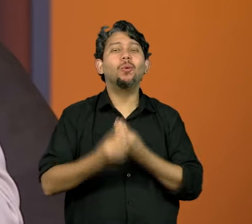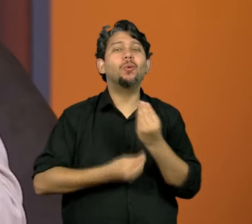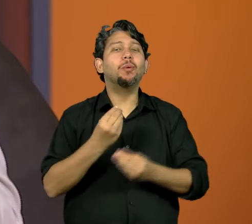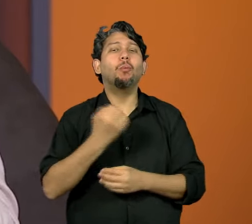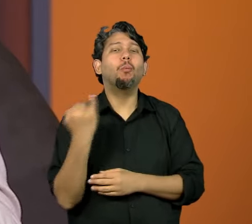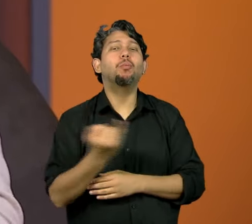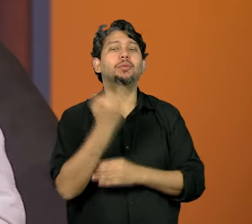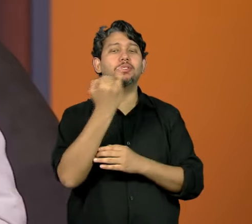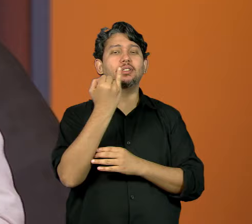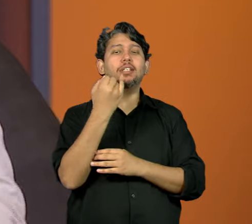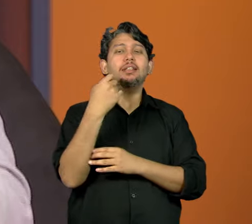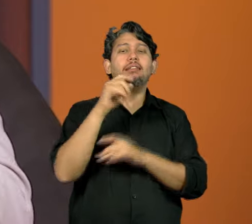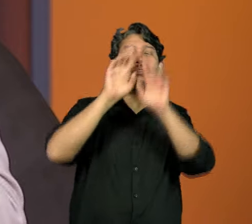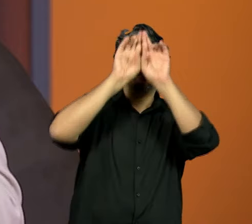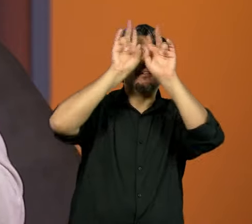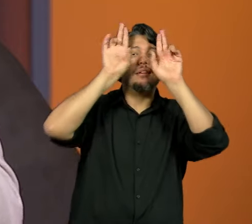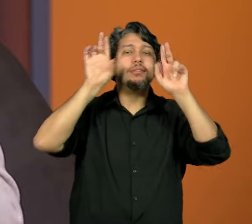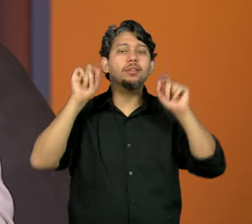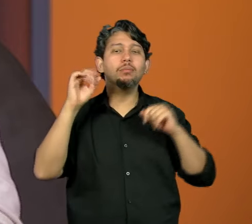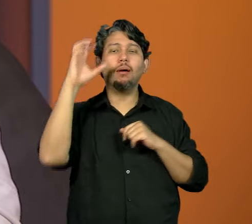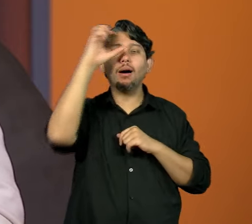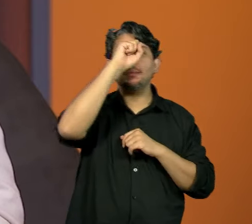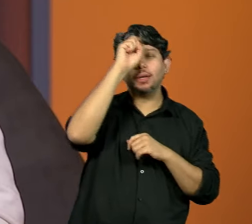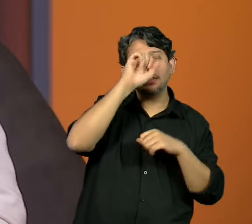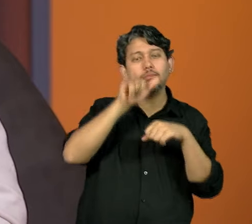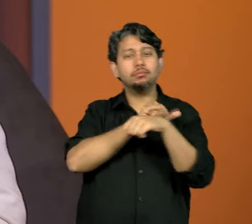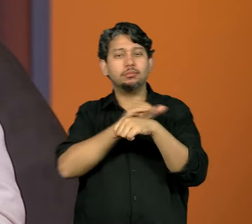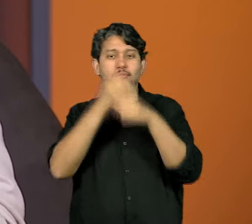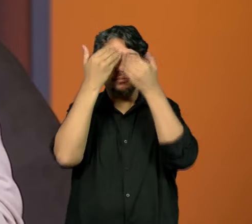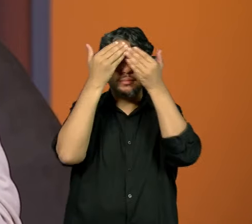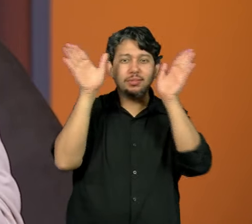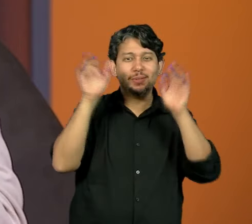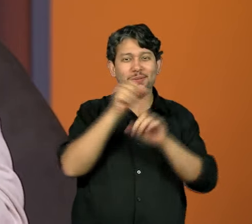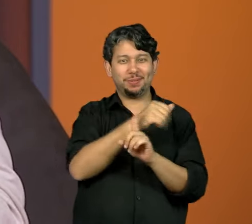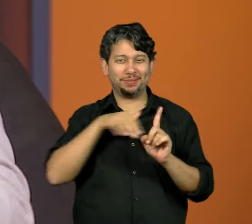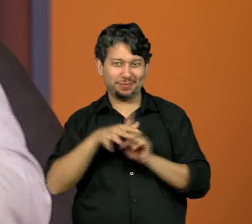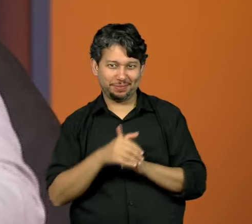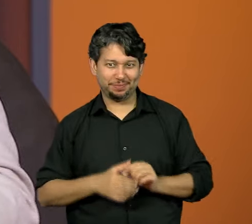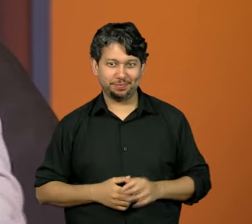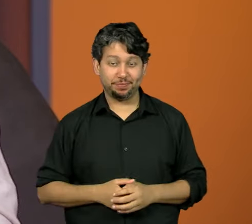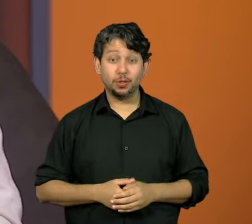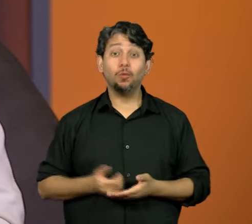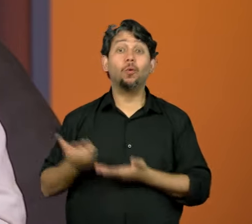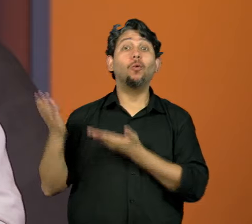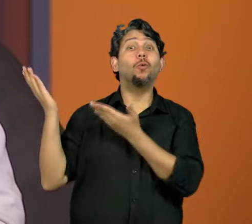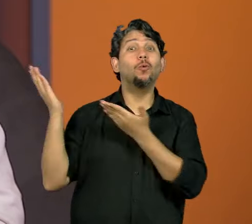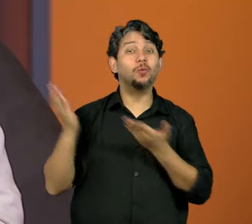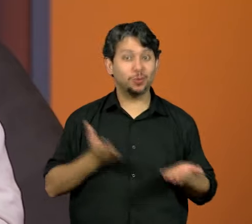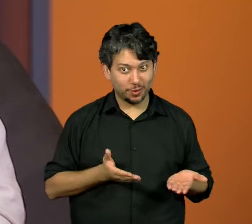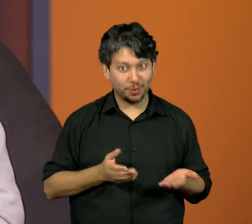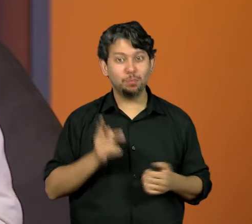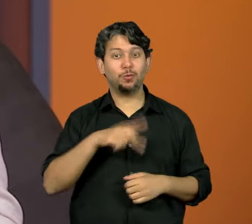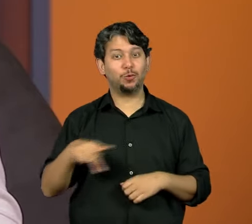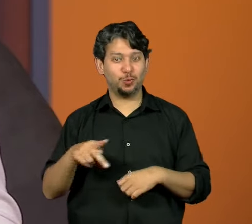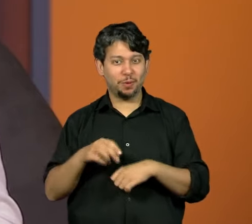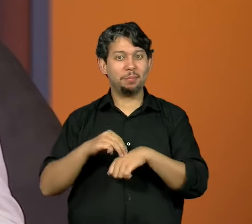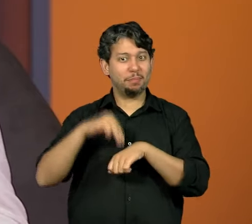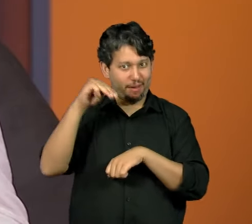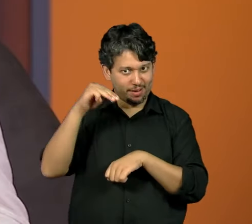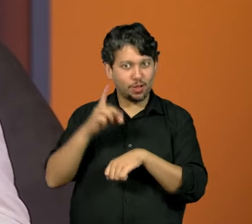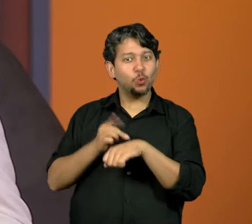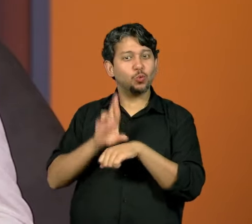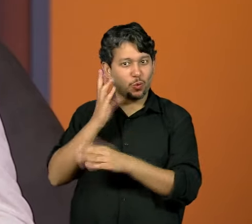promoção do letramento racial dentro de uma sociedade. Para isso, agora eu convido para o papo a mestra e doutoranda em